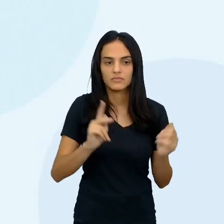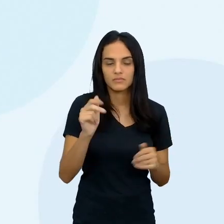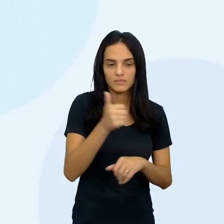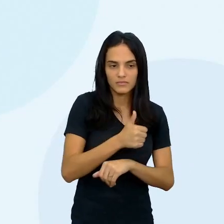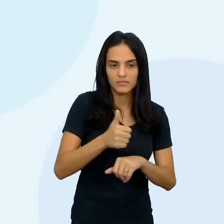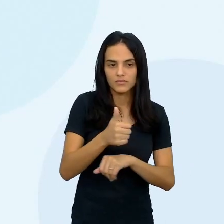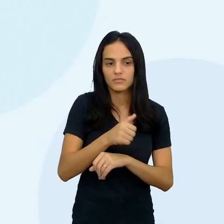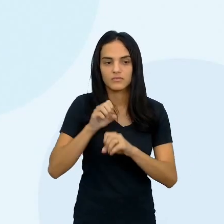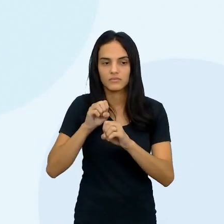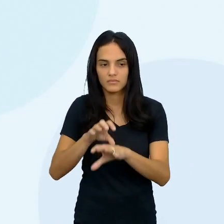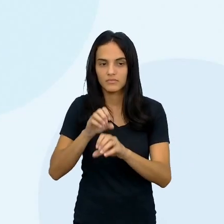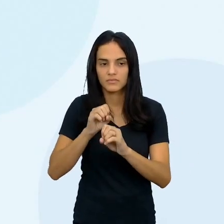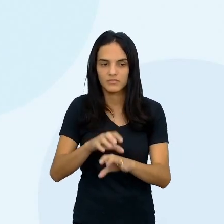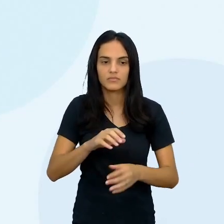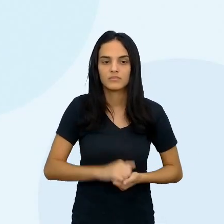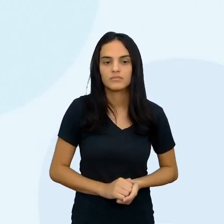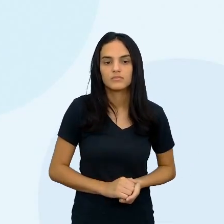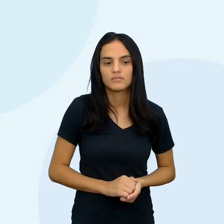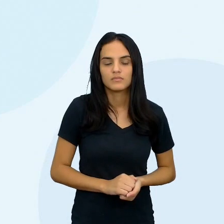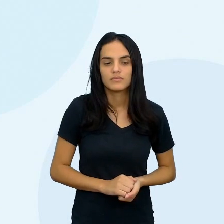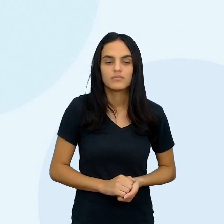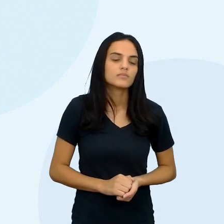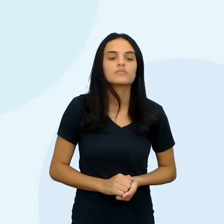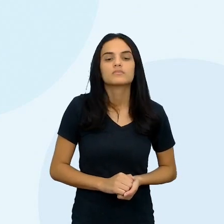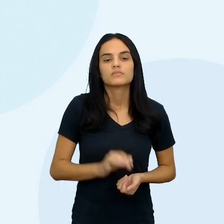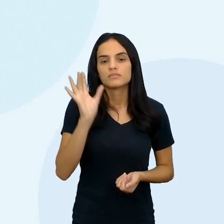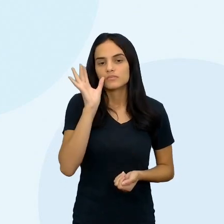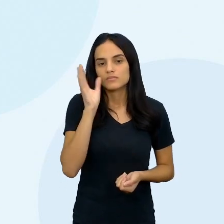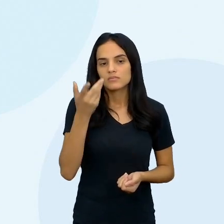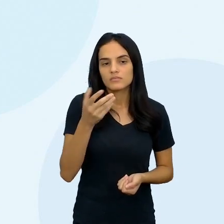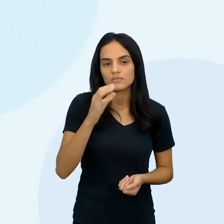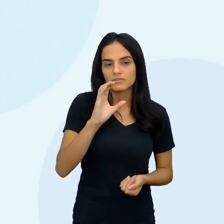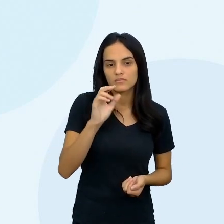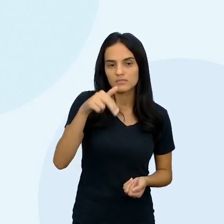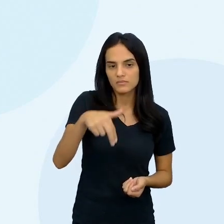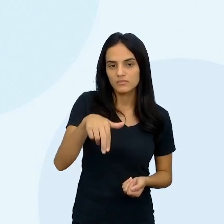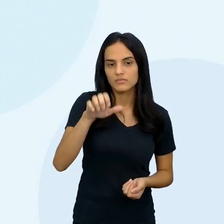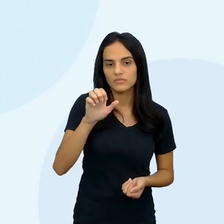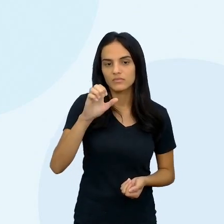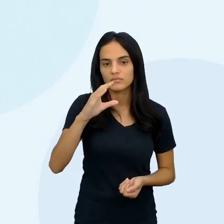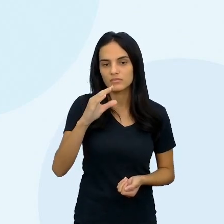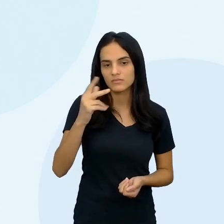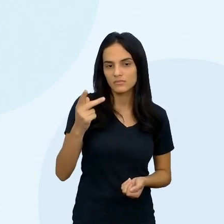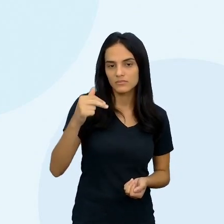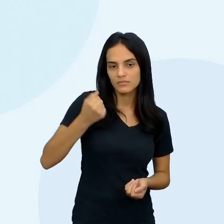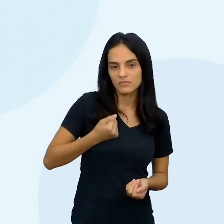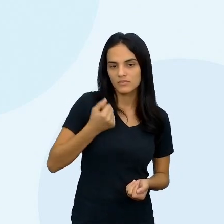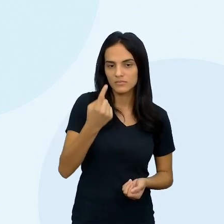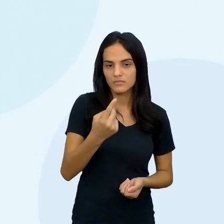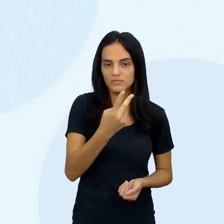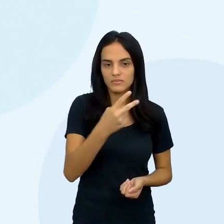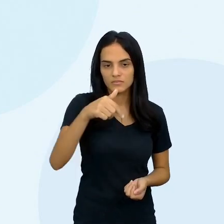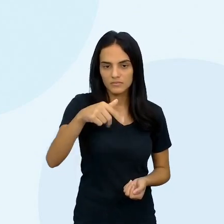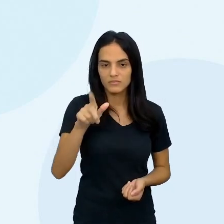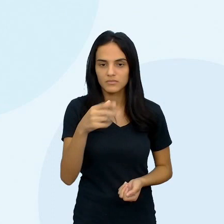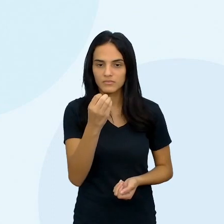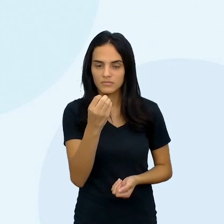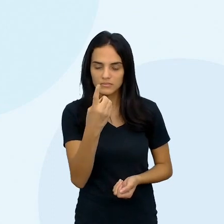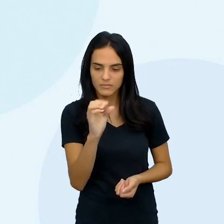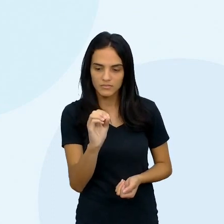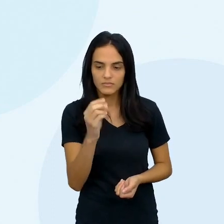profissionais da educação, da resolução CNE-CP número 1 de 27/10/2020, que é o